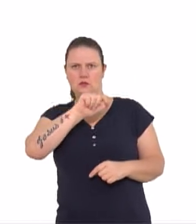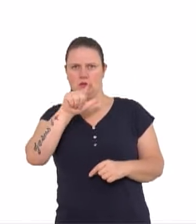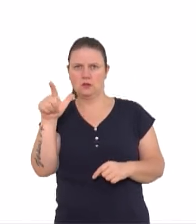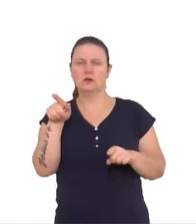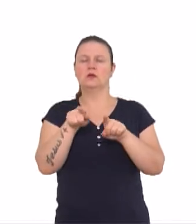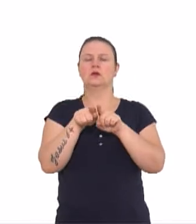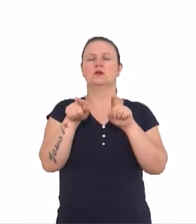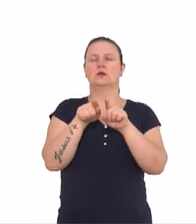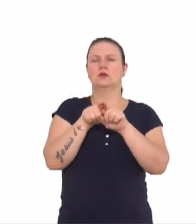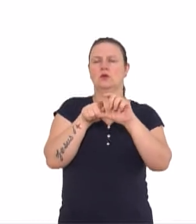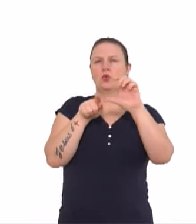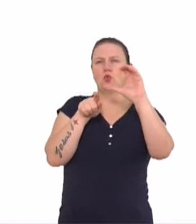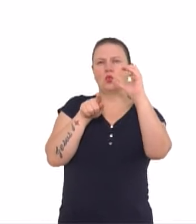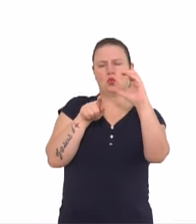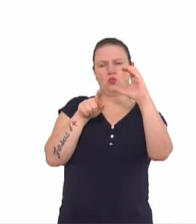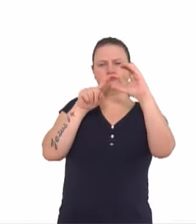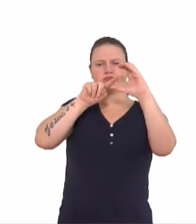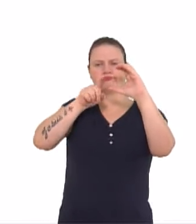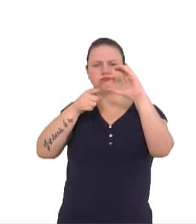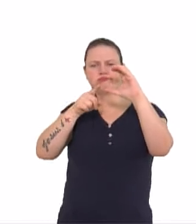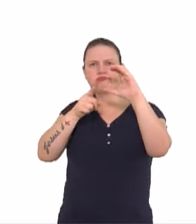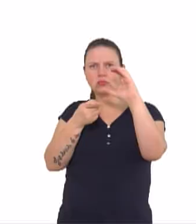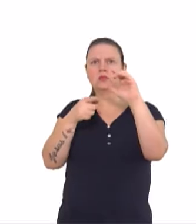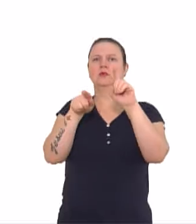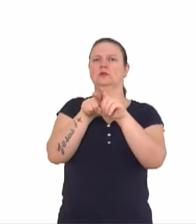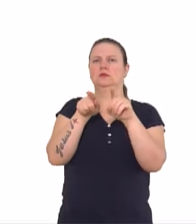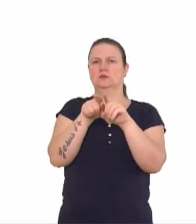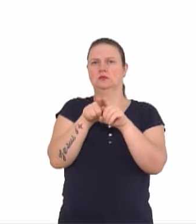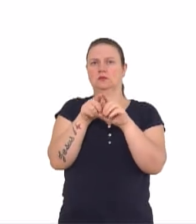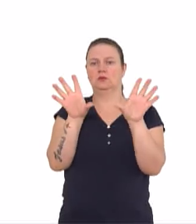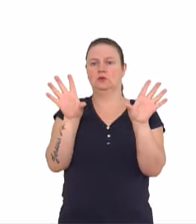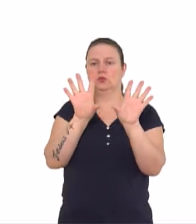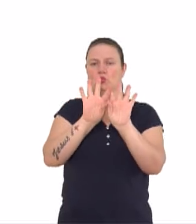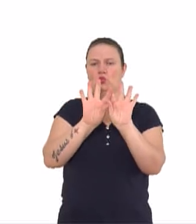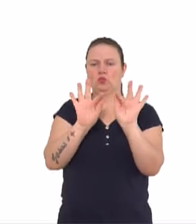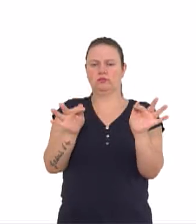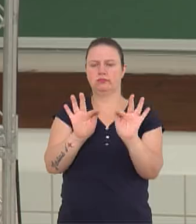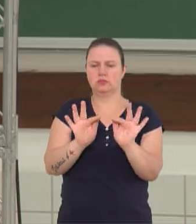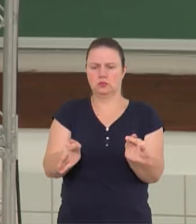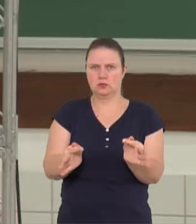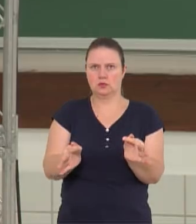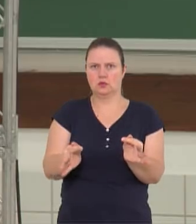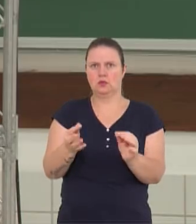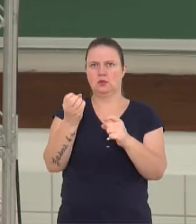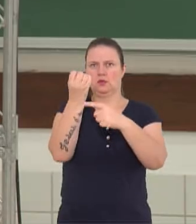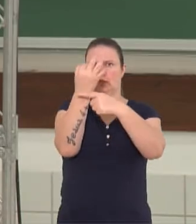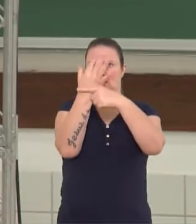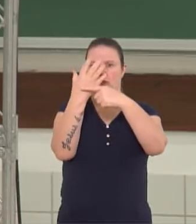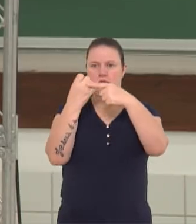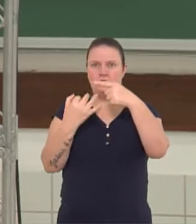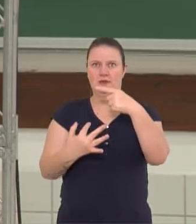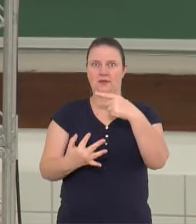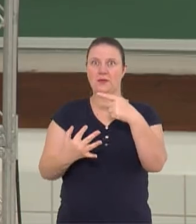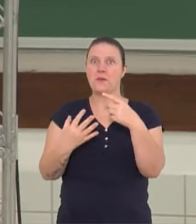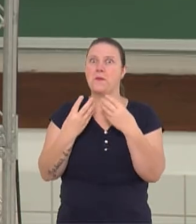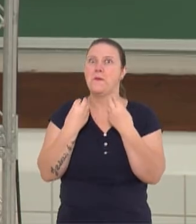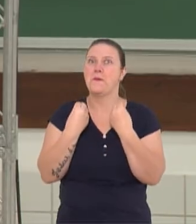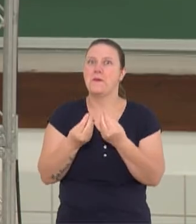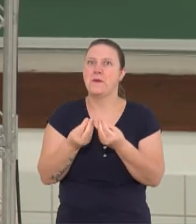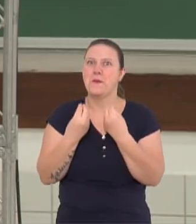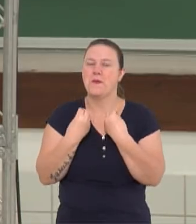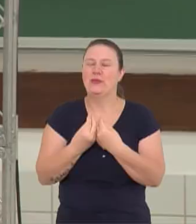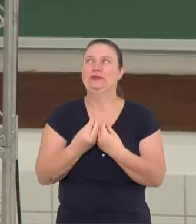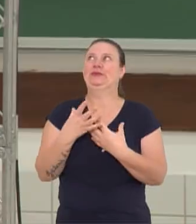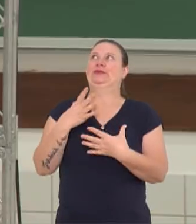forma fracionária. E a gente vai falar de simplificação de fração. Nossa, fizemos um pacotão aí de coisa, né? É